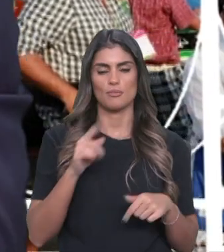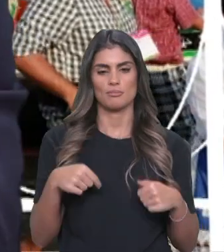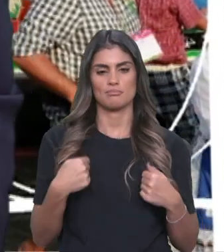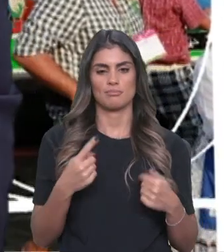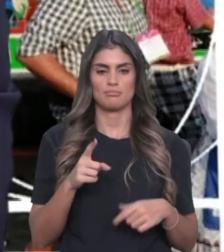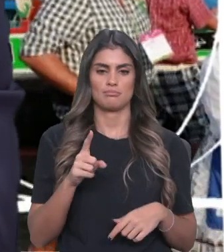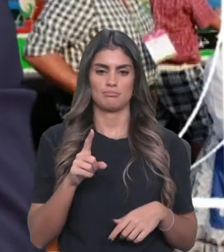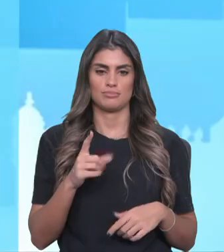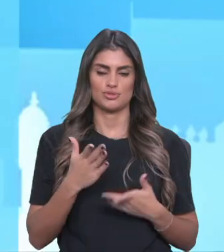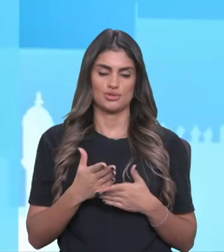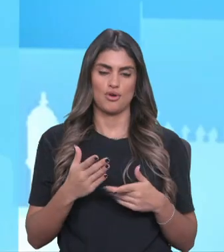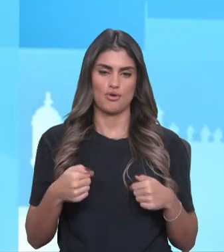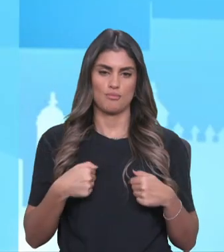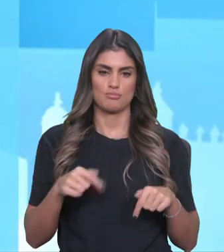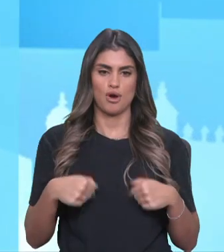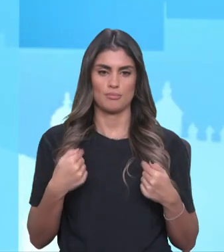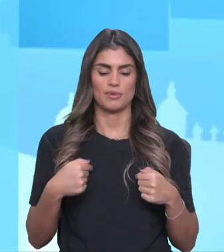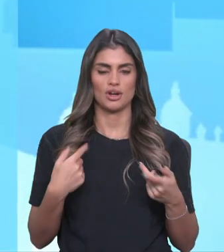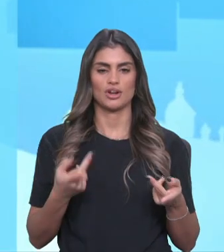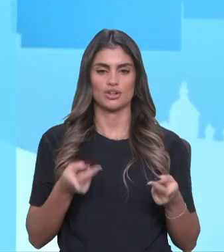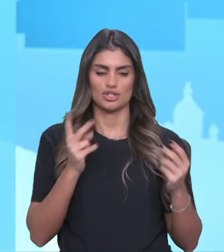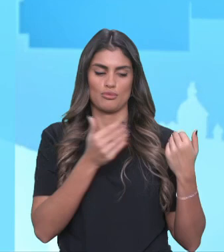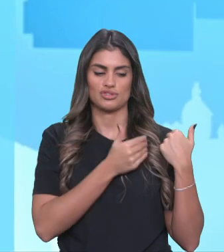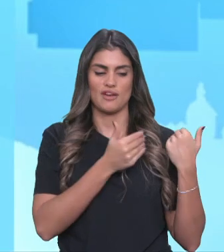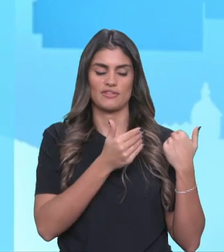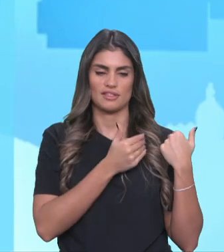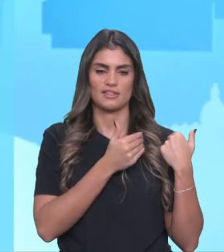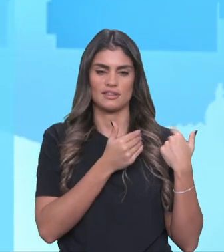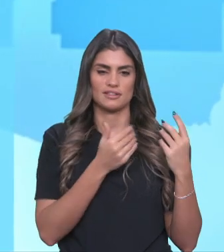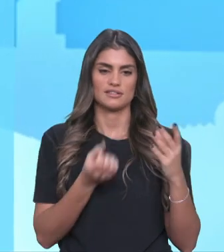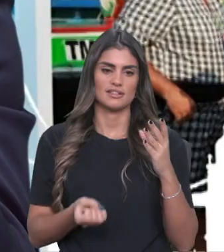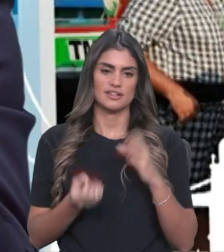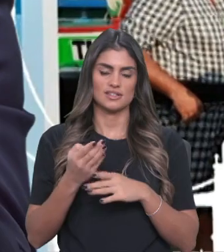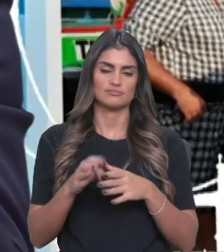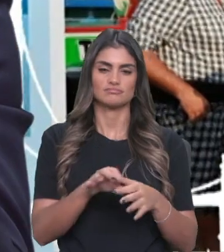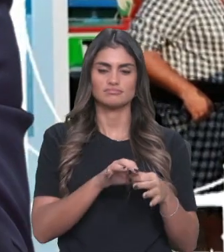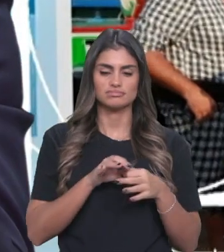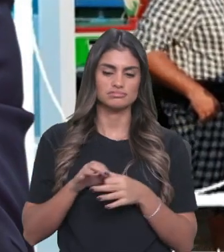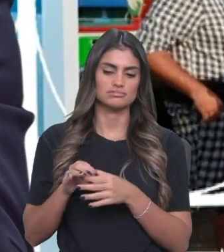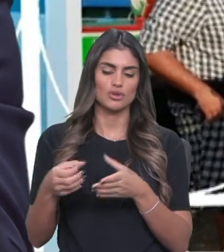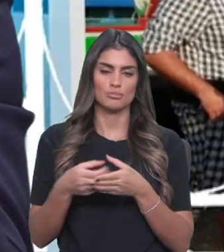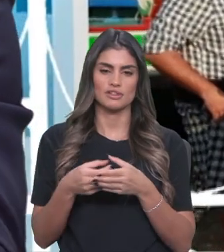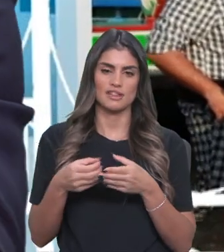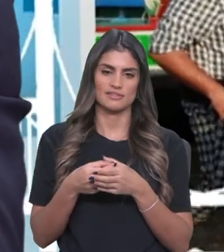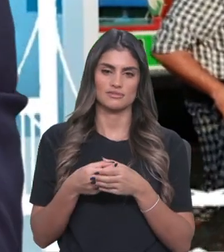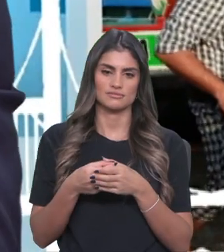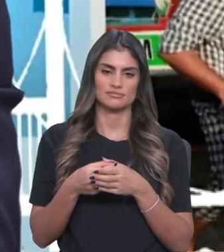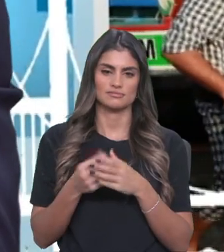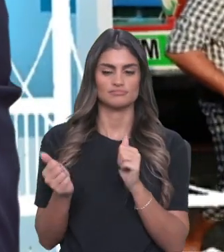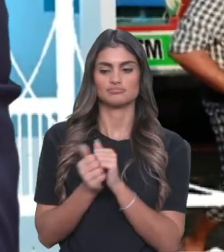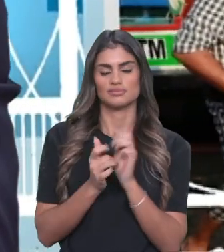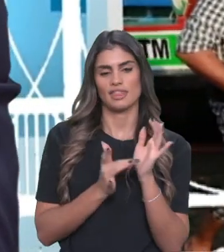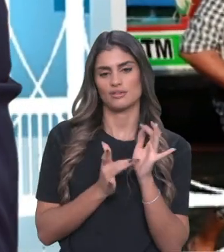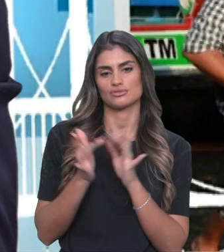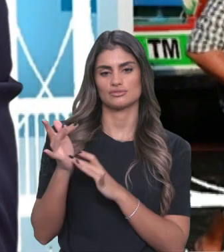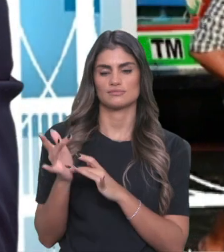pessoal, livre, responsável, mas é a construção da comunidade assente na Eucaristia. O mesmo é dizer,